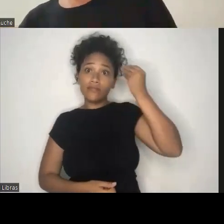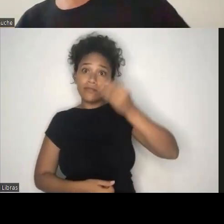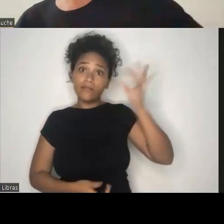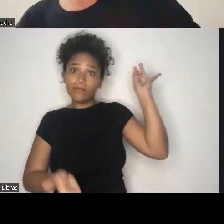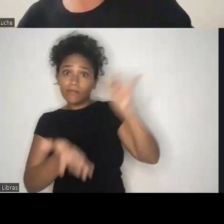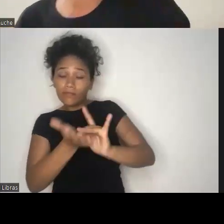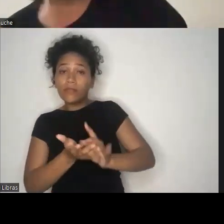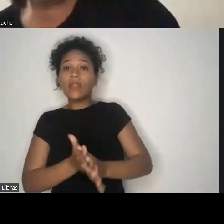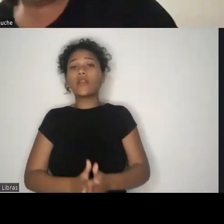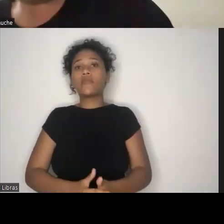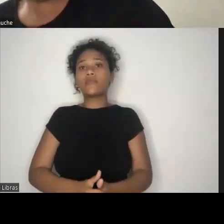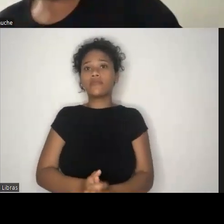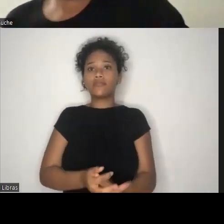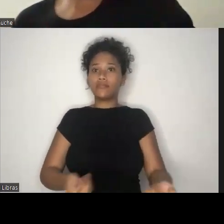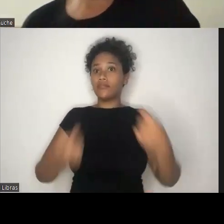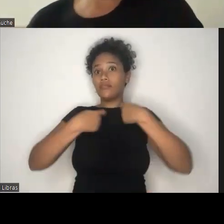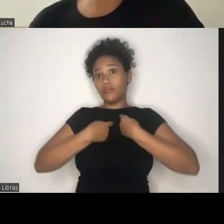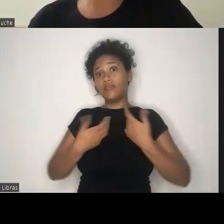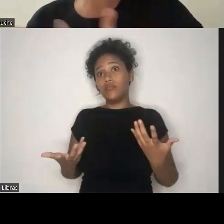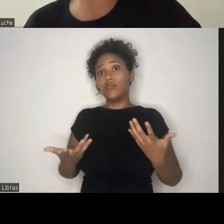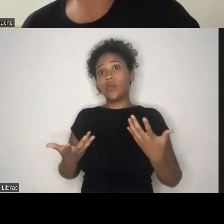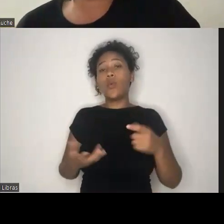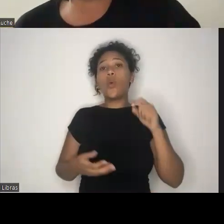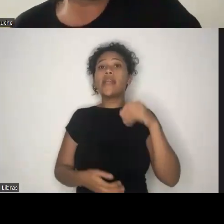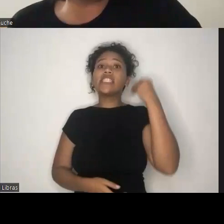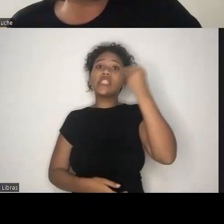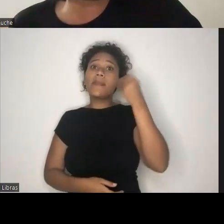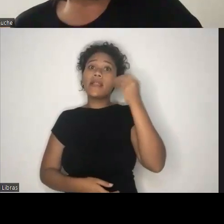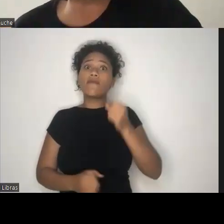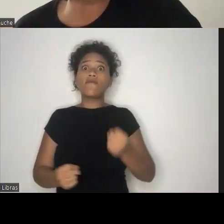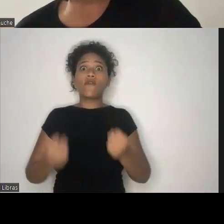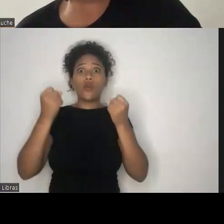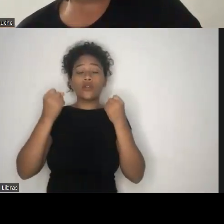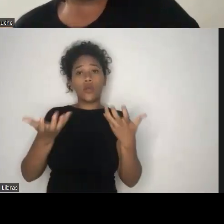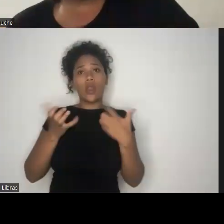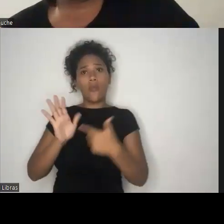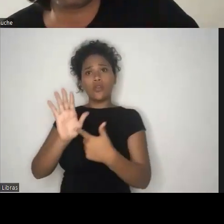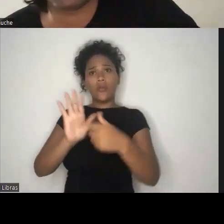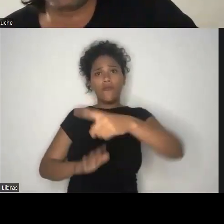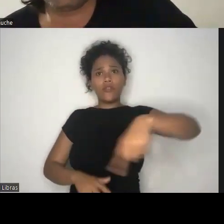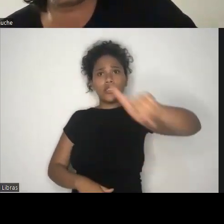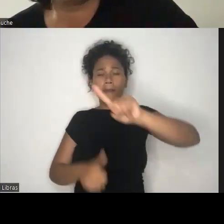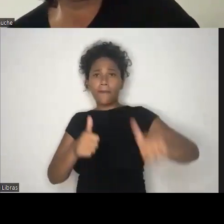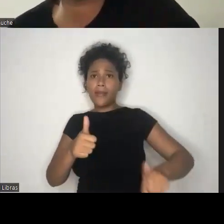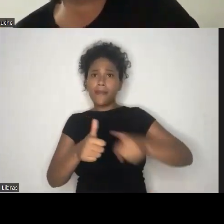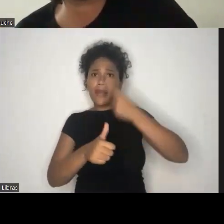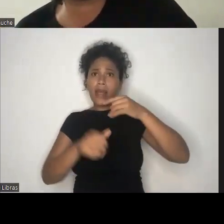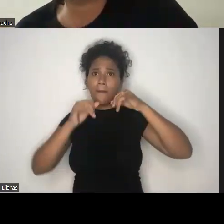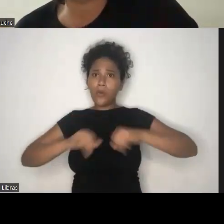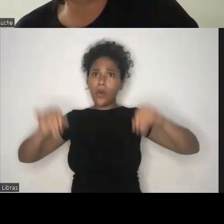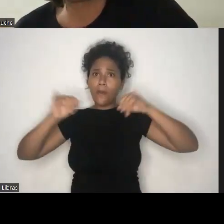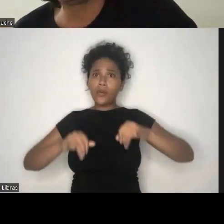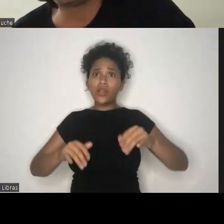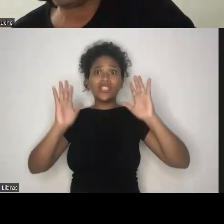me levaram né a uma experiência muito grande eu quero mostrar para vocês que a primeira campanha que eu fiz já foi